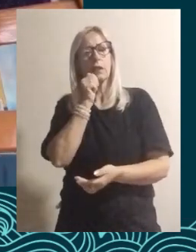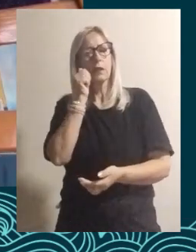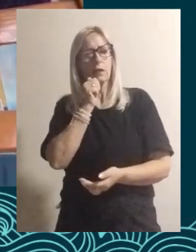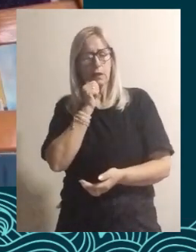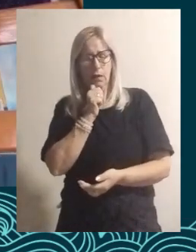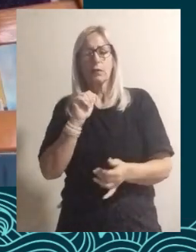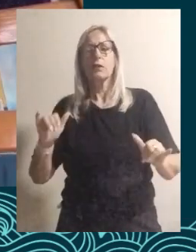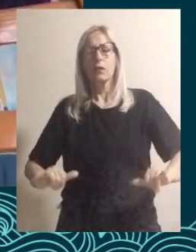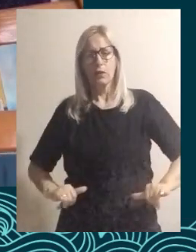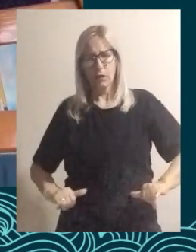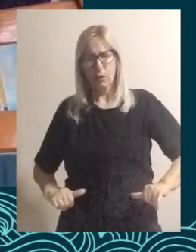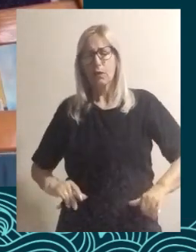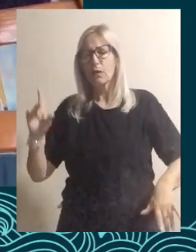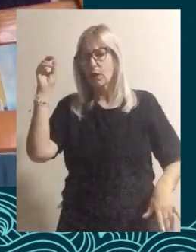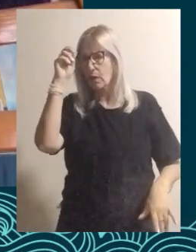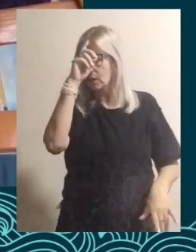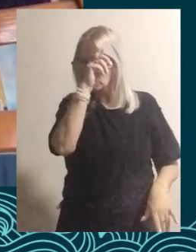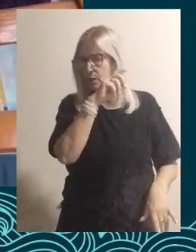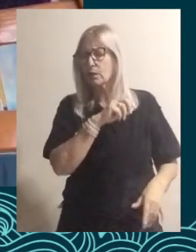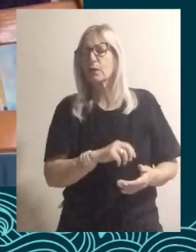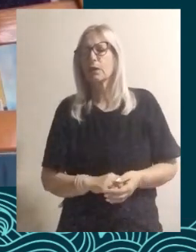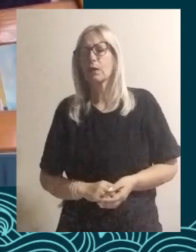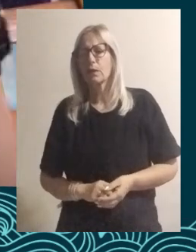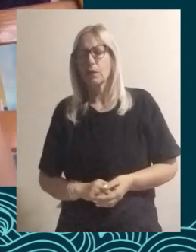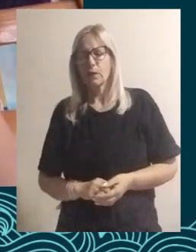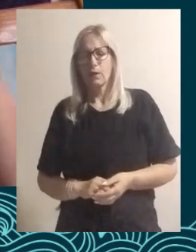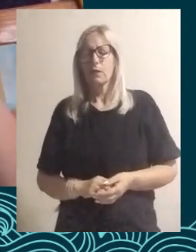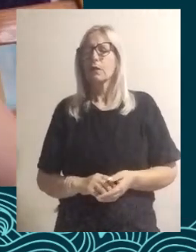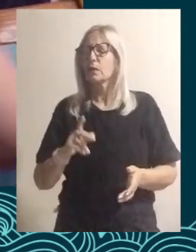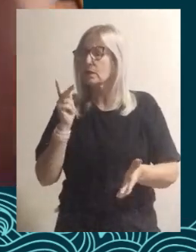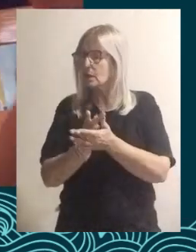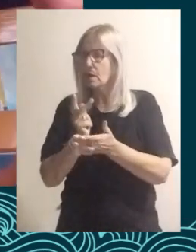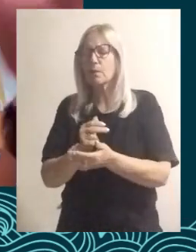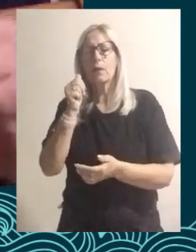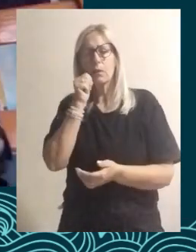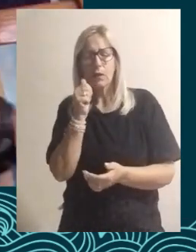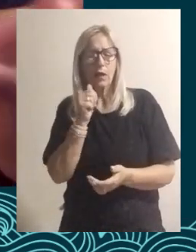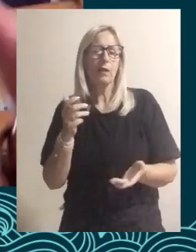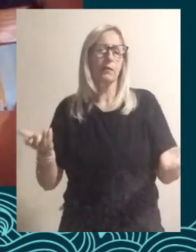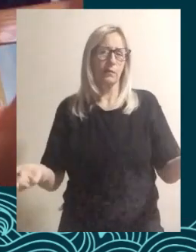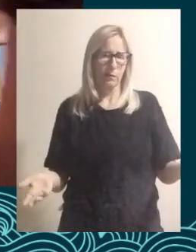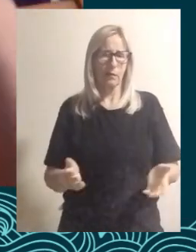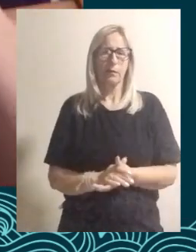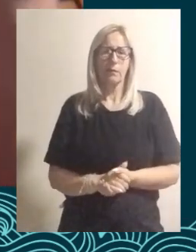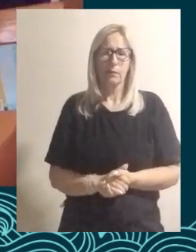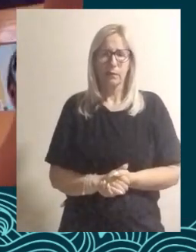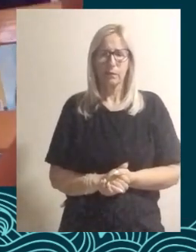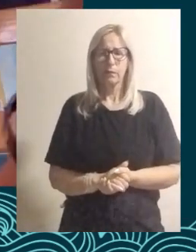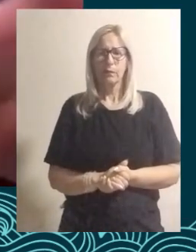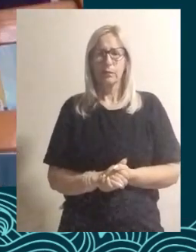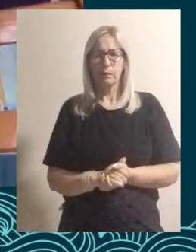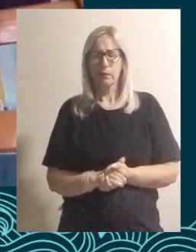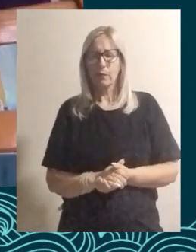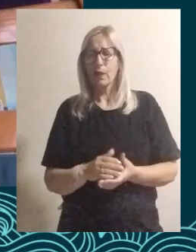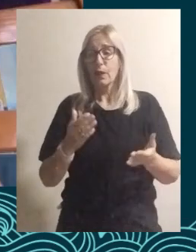ajudar as mulheres sempre. Sempre são as mulheres que vão sofrer mais com as dificuldades, os problemas climáticos, vão ser as mulheres,